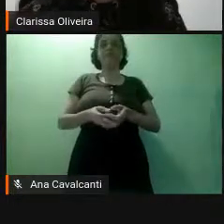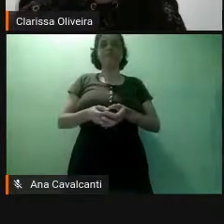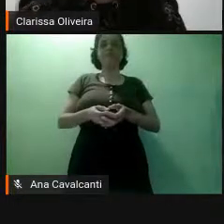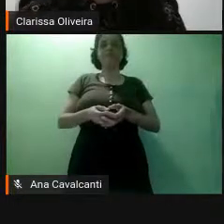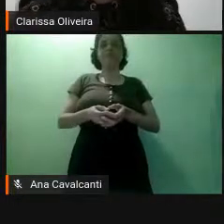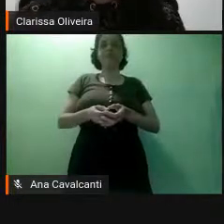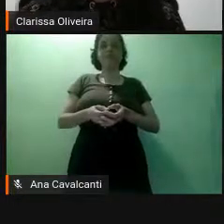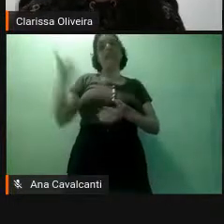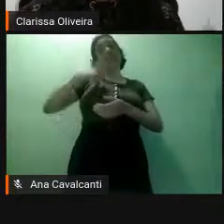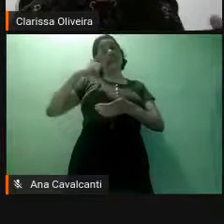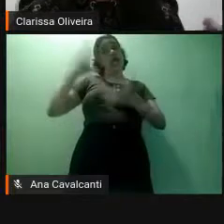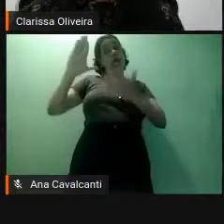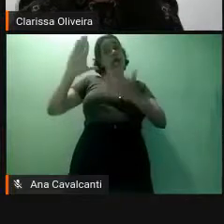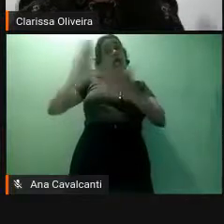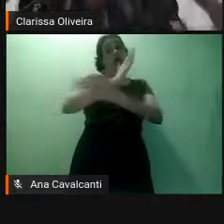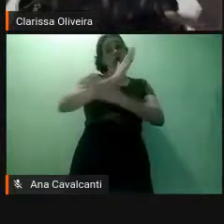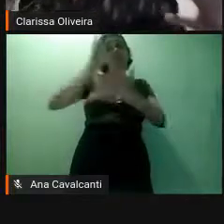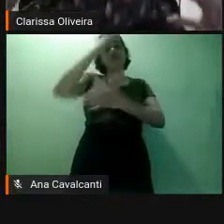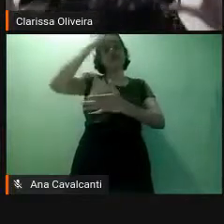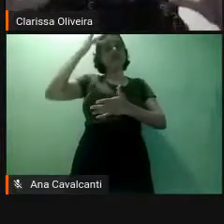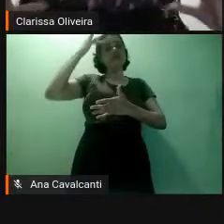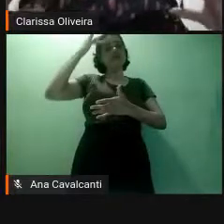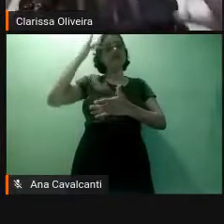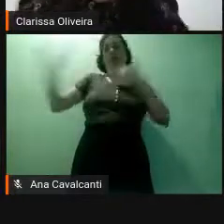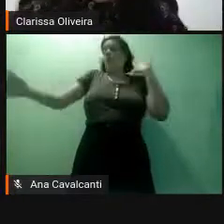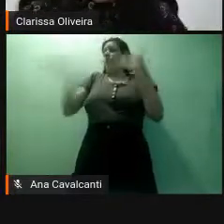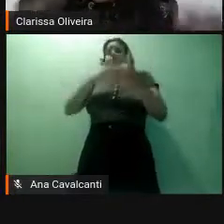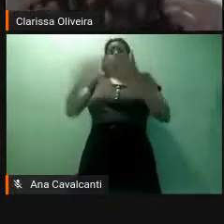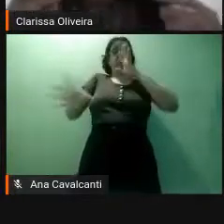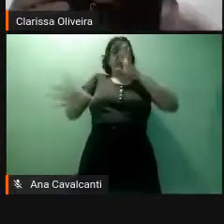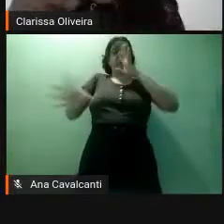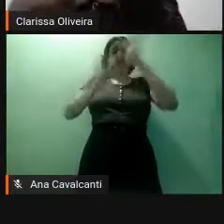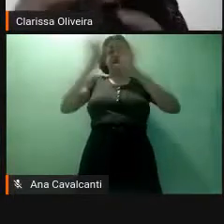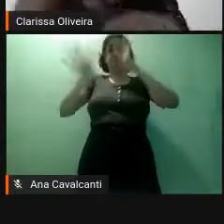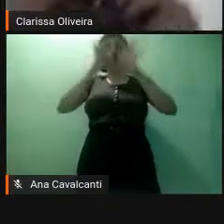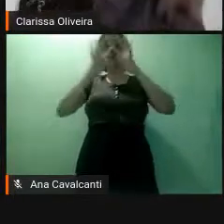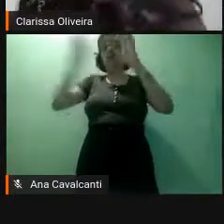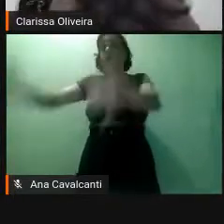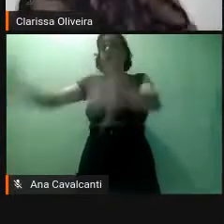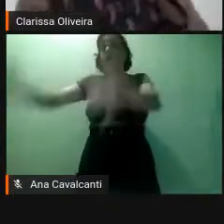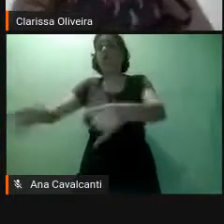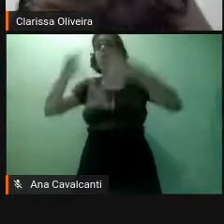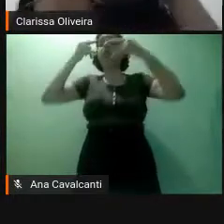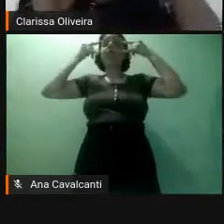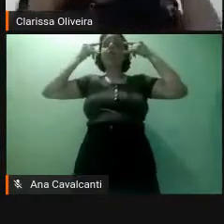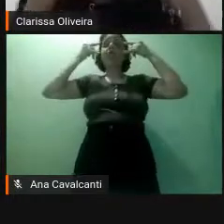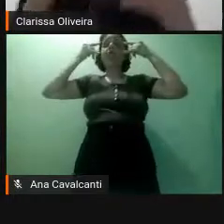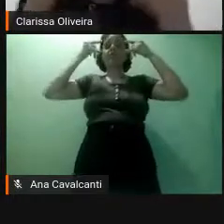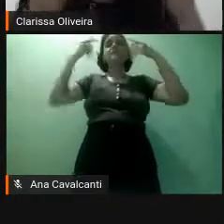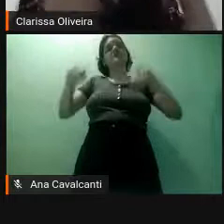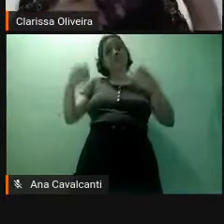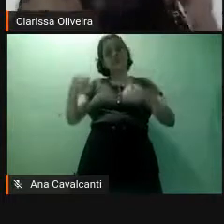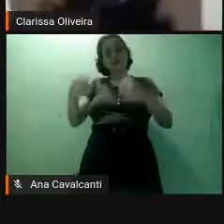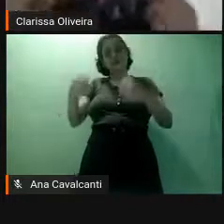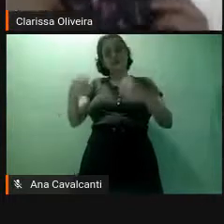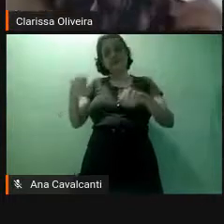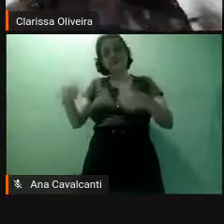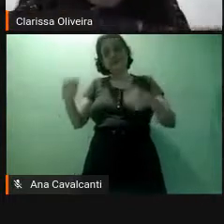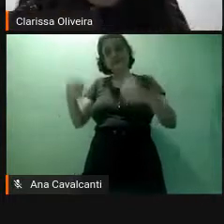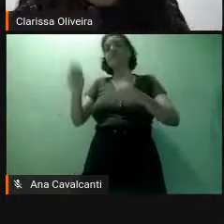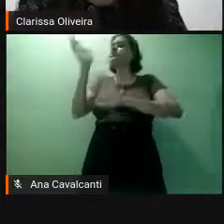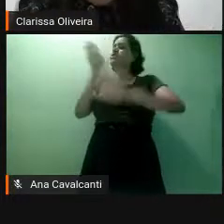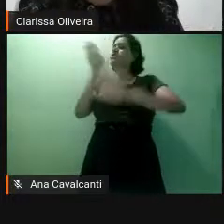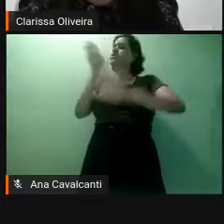tem gente que coloca de todo jeito, né? E aí precisa de um esforço maior para a gente ir readequando